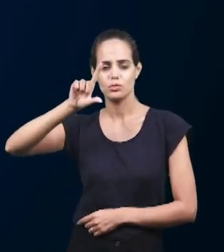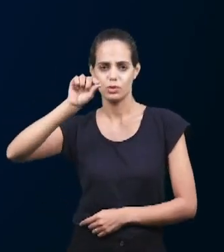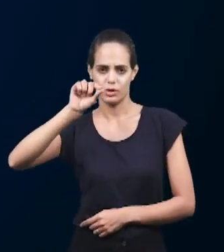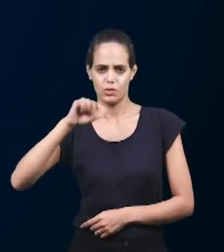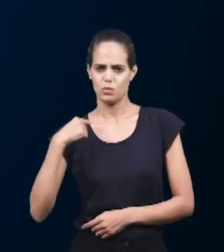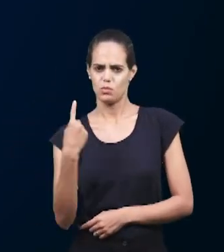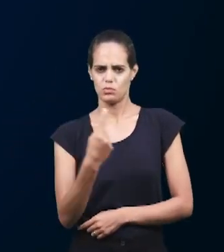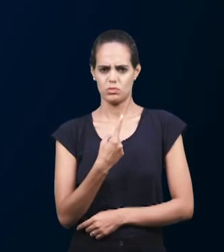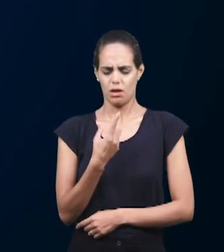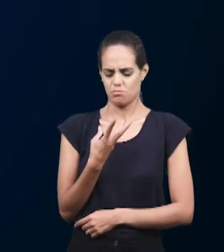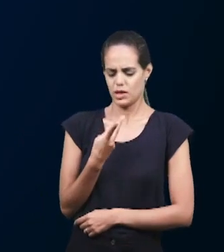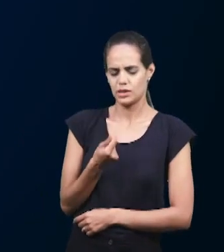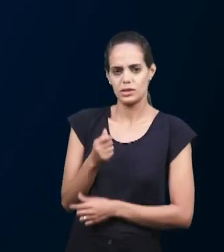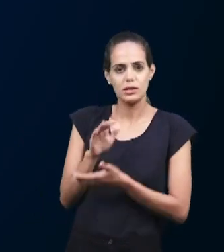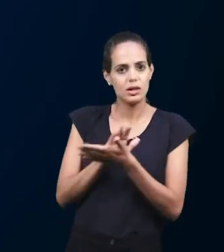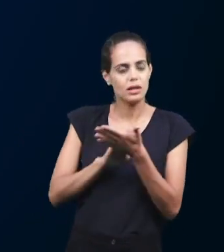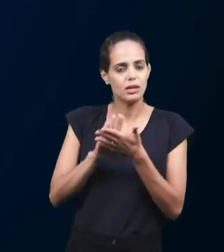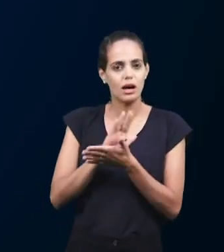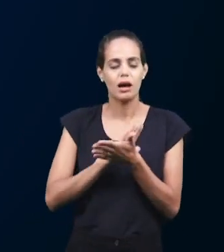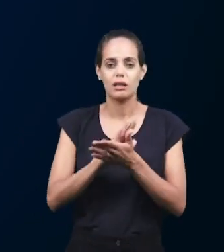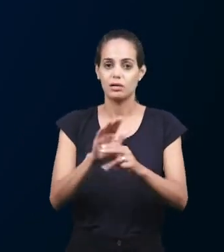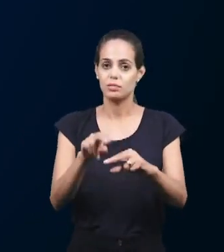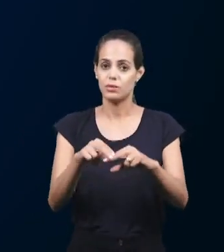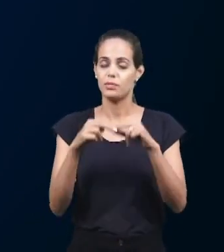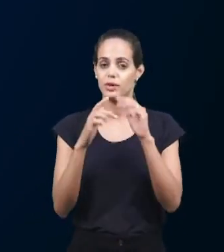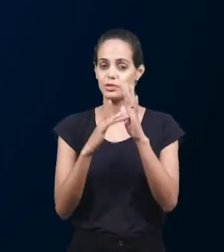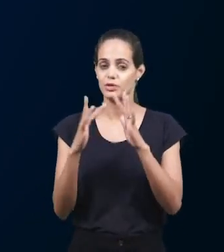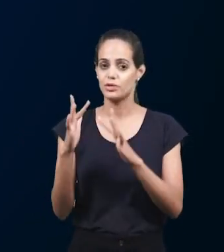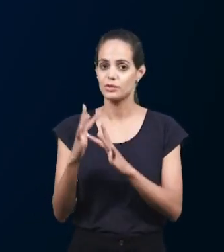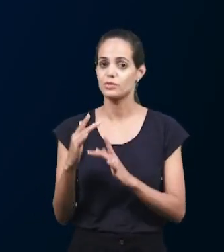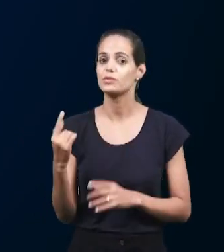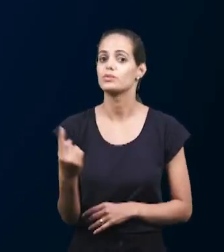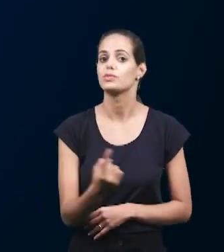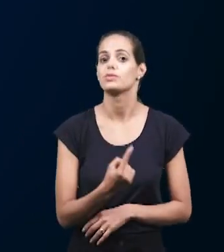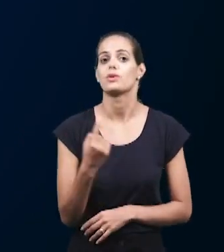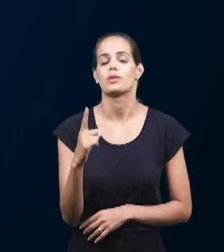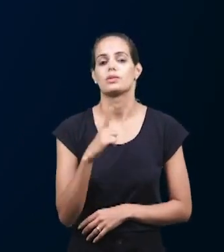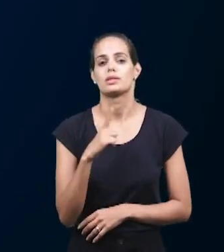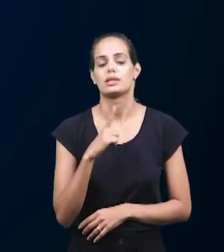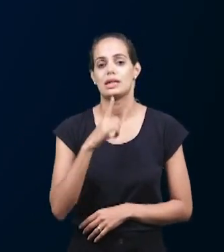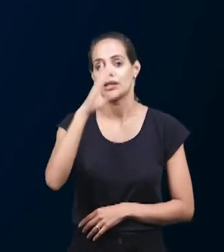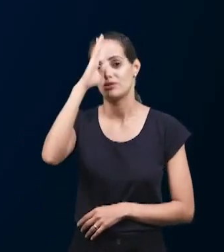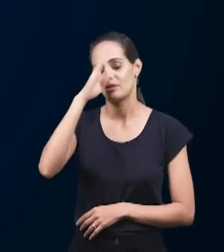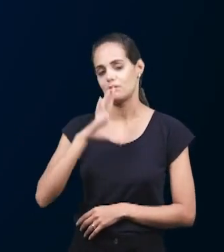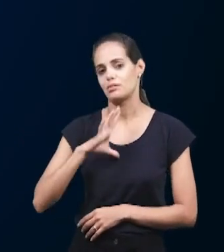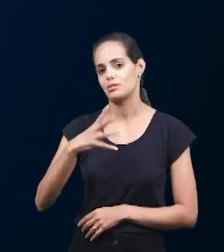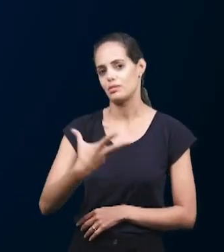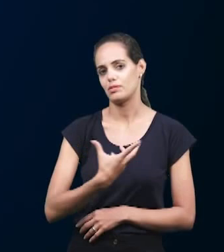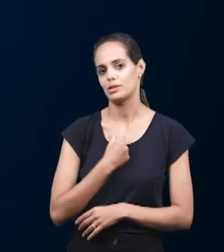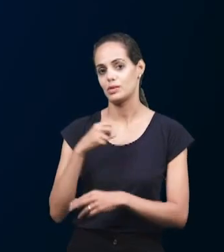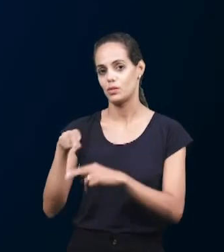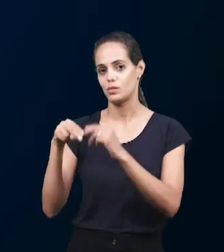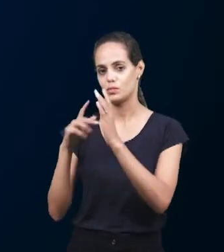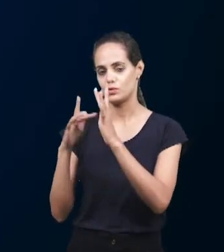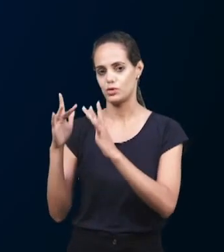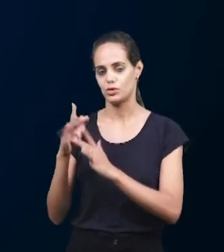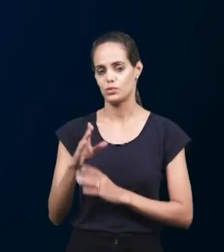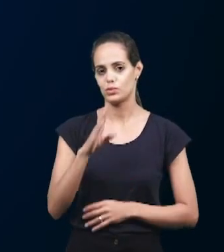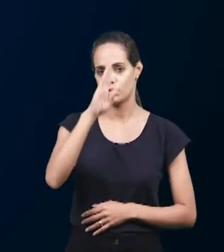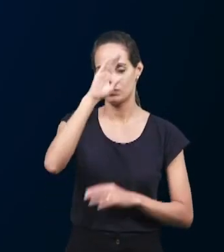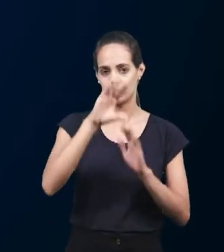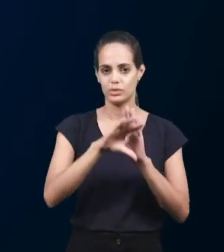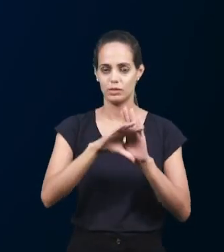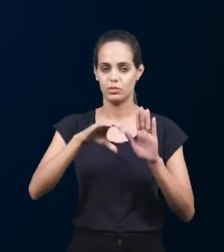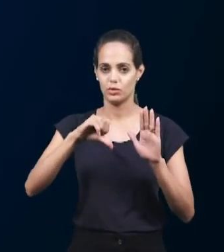sem termos merecimento algum, para que por meio de Jesus recebêssemos de graça a salvação. Podemos ler em Romanos